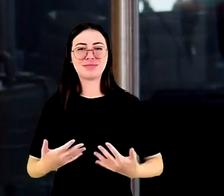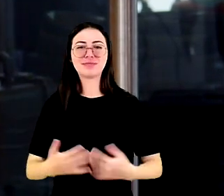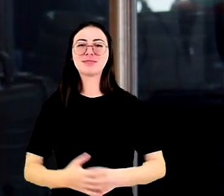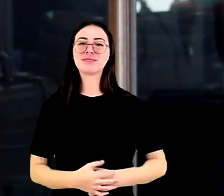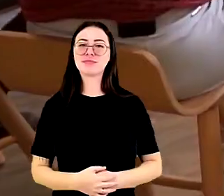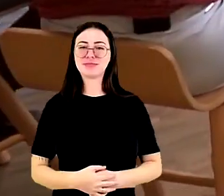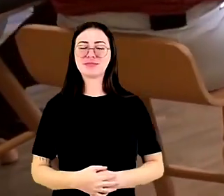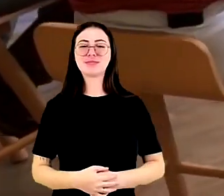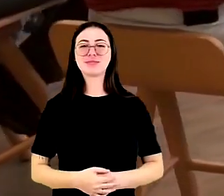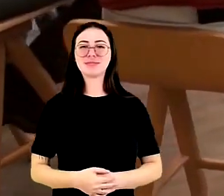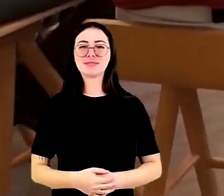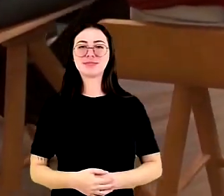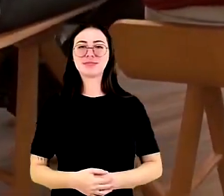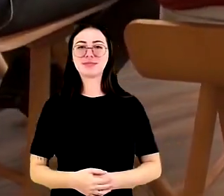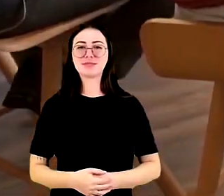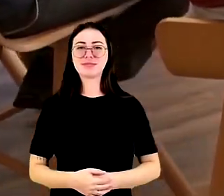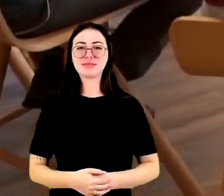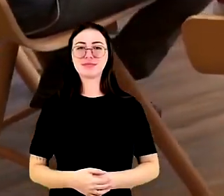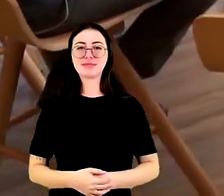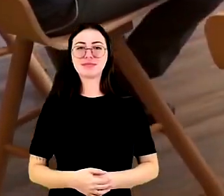Obrigada.